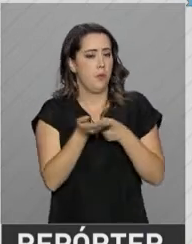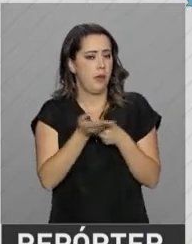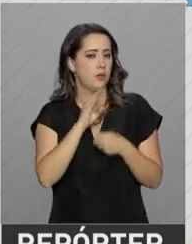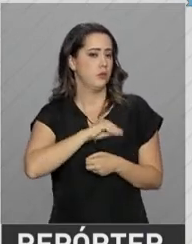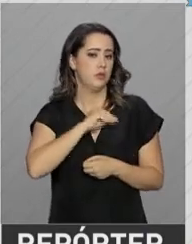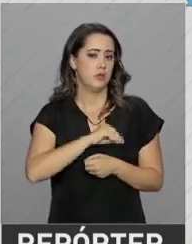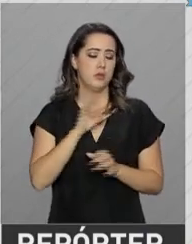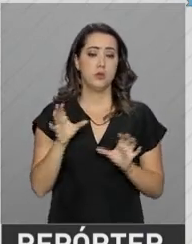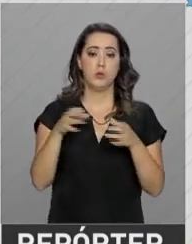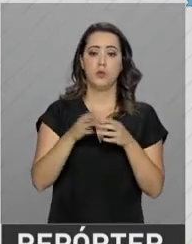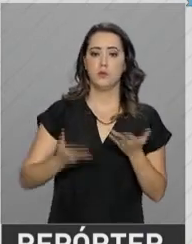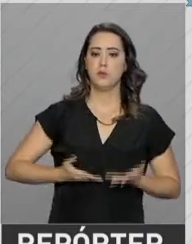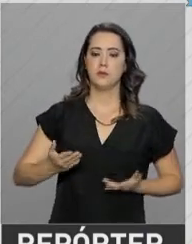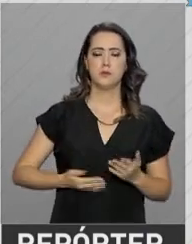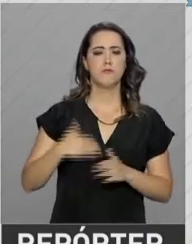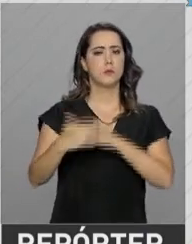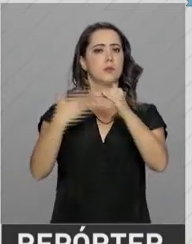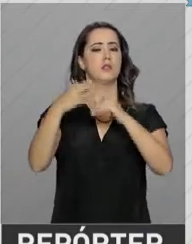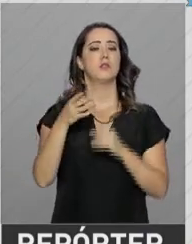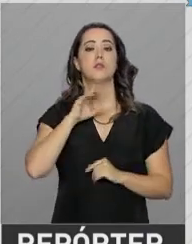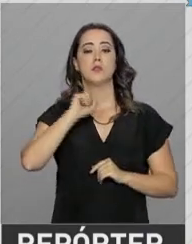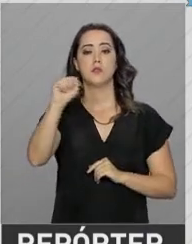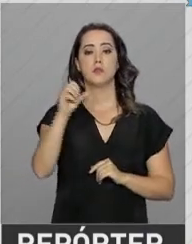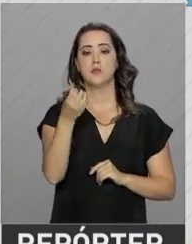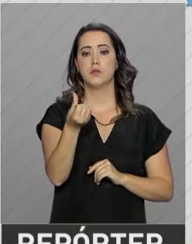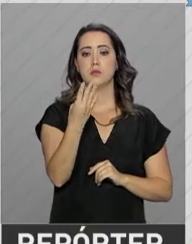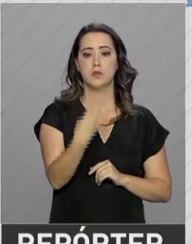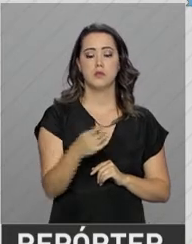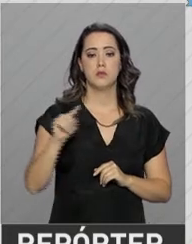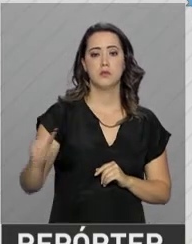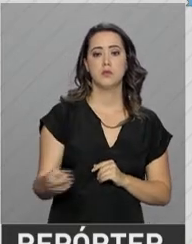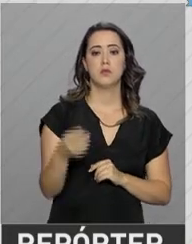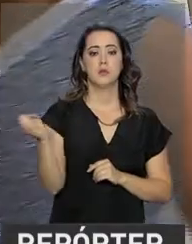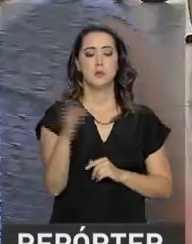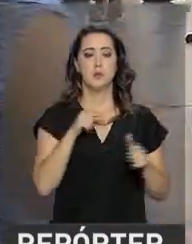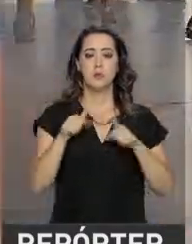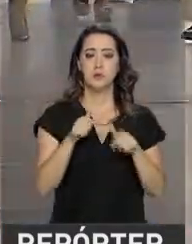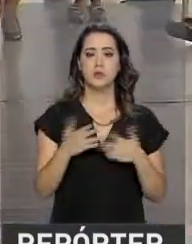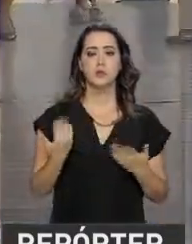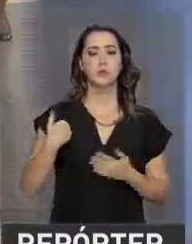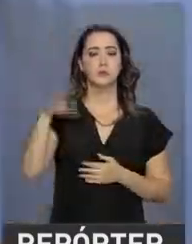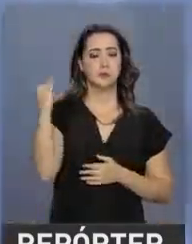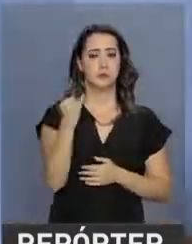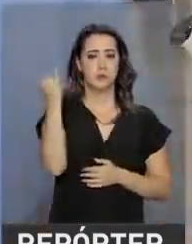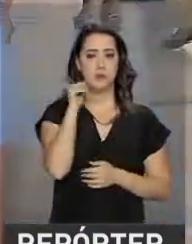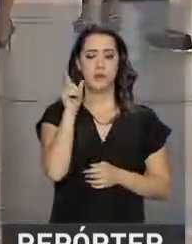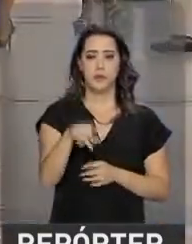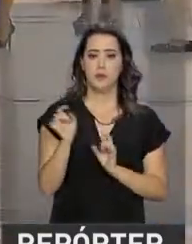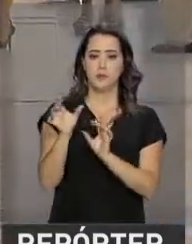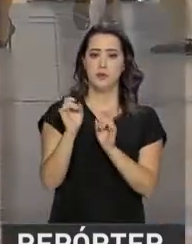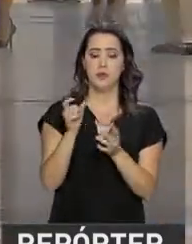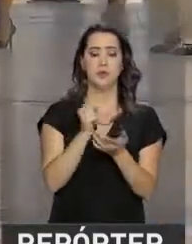R$ 1.532,32. A área de serviços foi a que mais cresceu em abril, com 64 mil novos postos. O destaque desse setor foi o